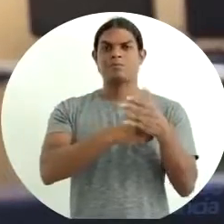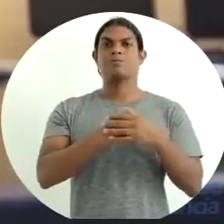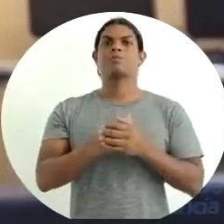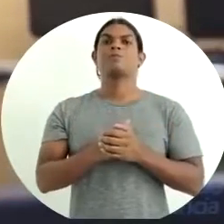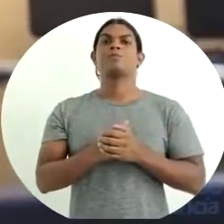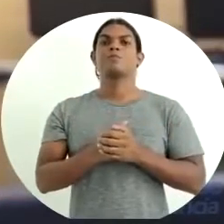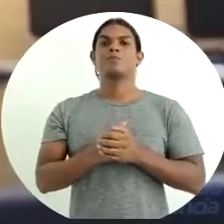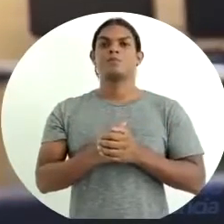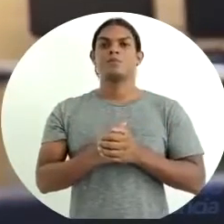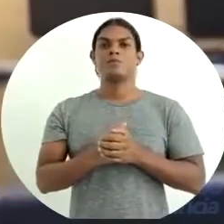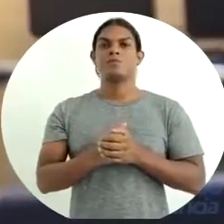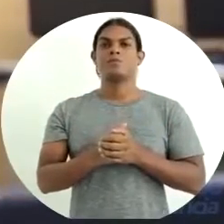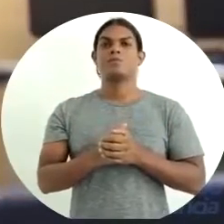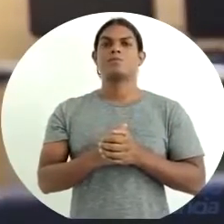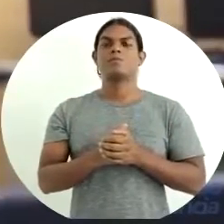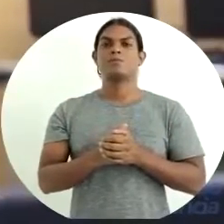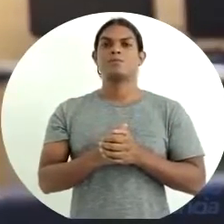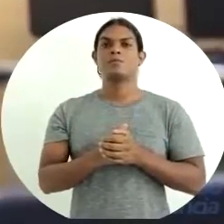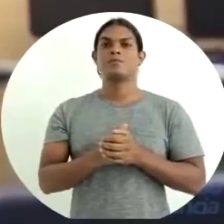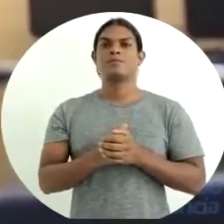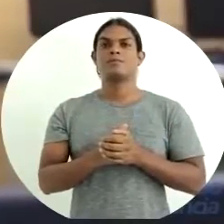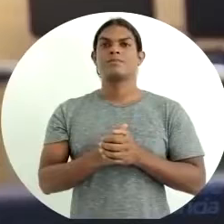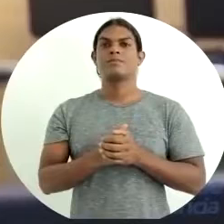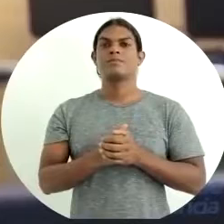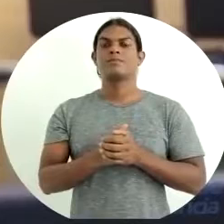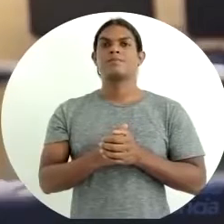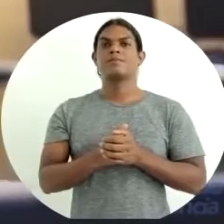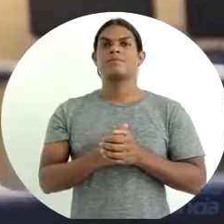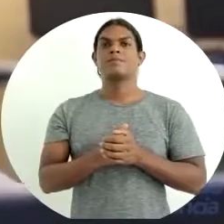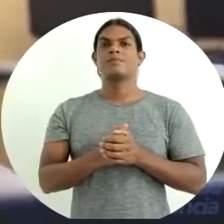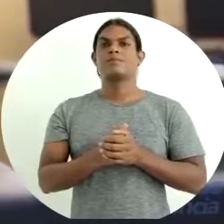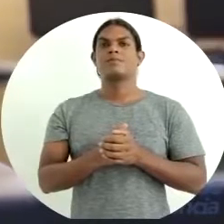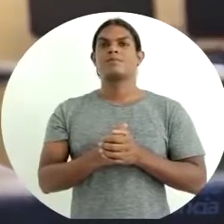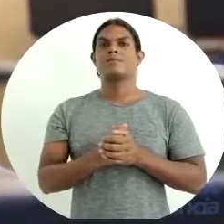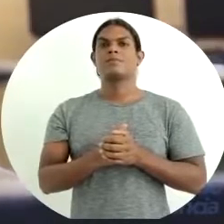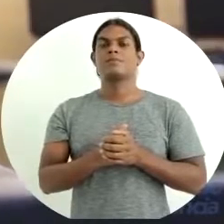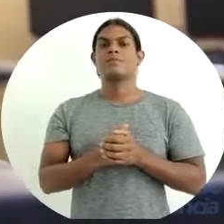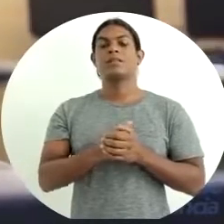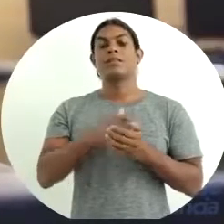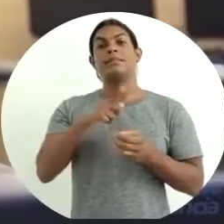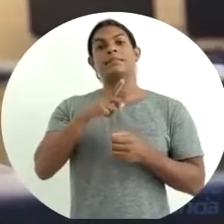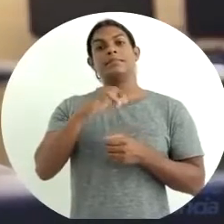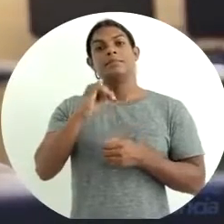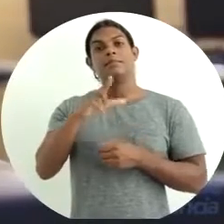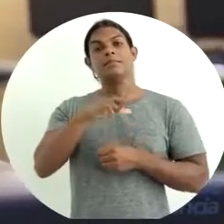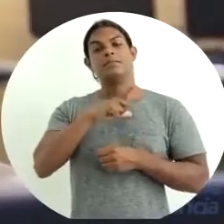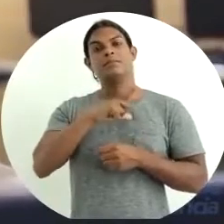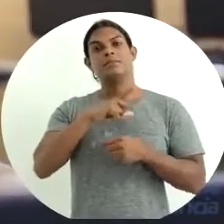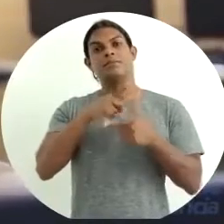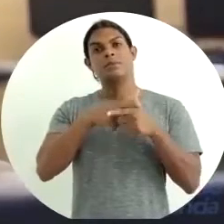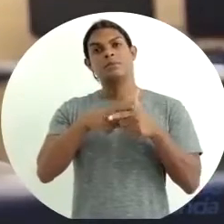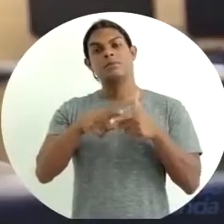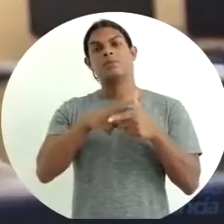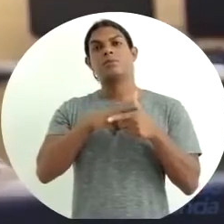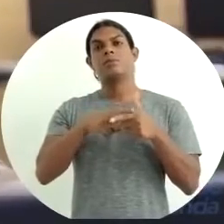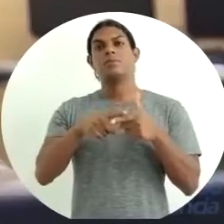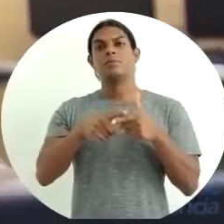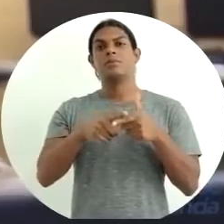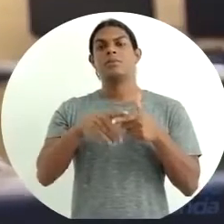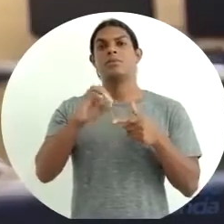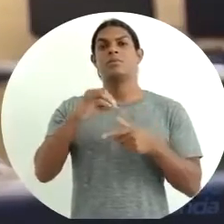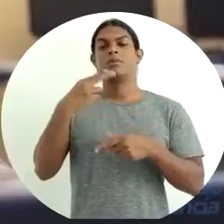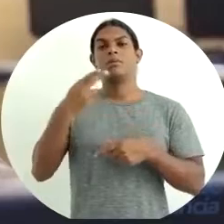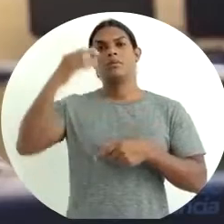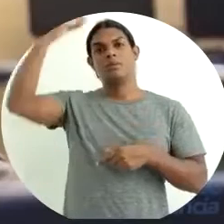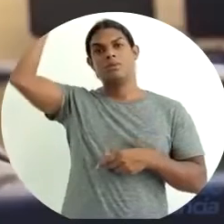haverá reparação de danos materiais e morais quando houver prejuízo, quando houver dolo ou